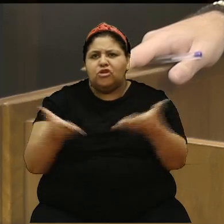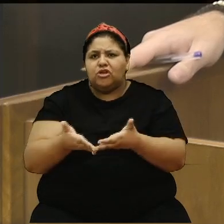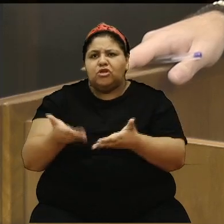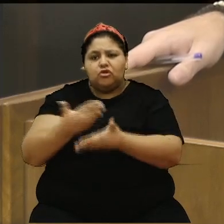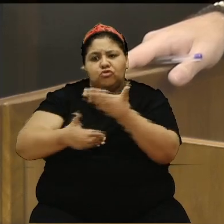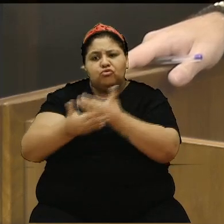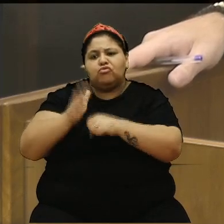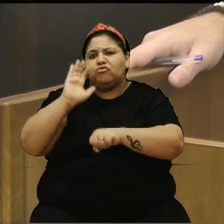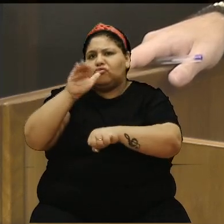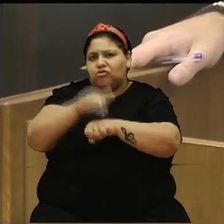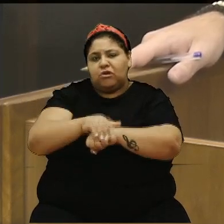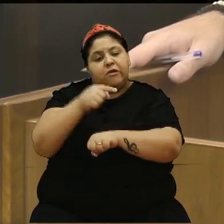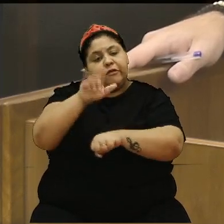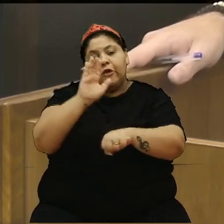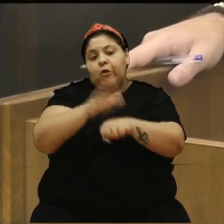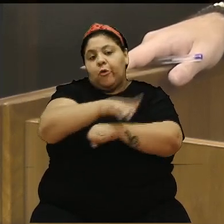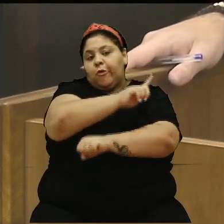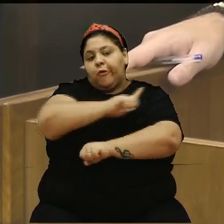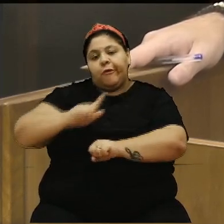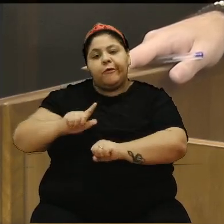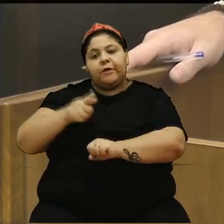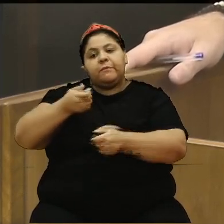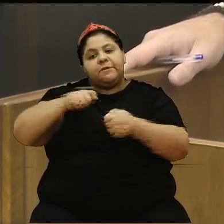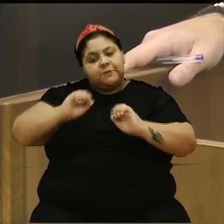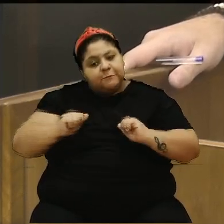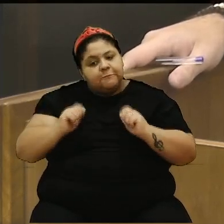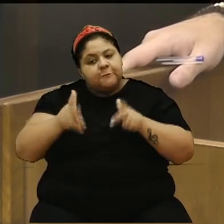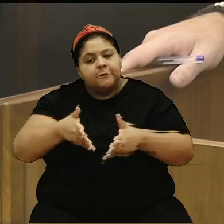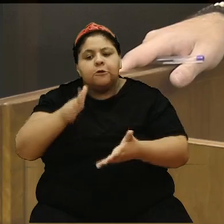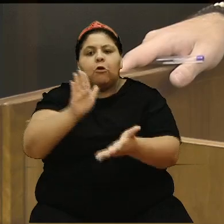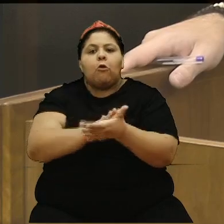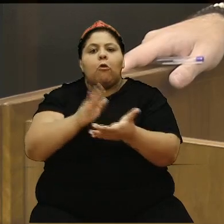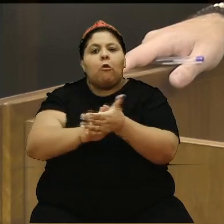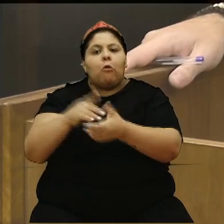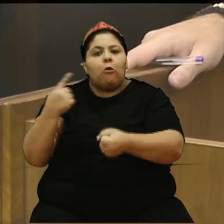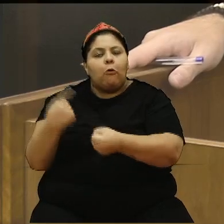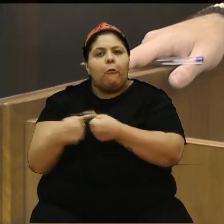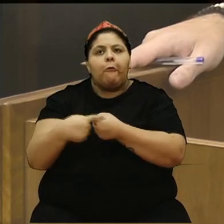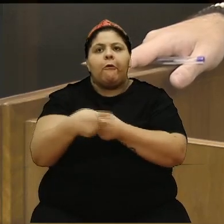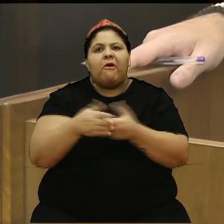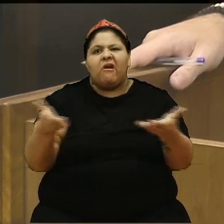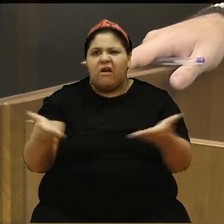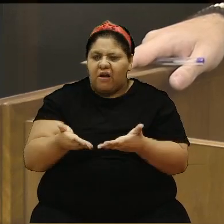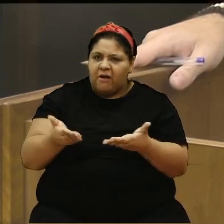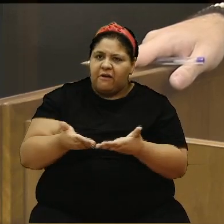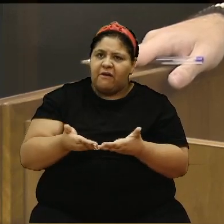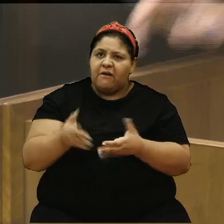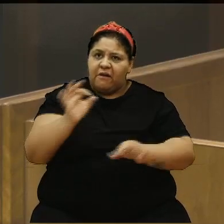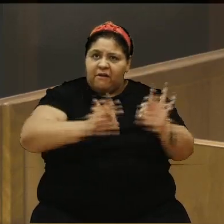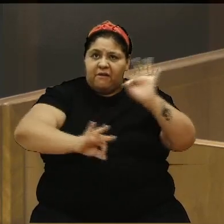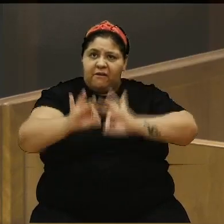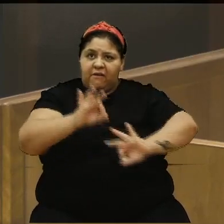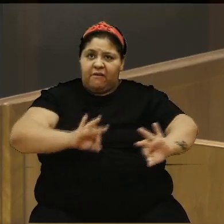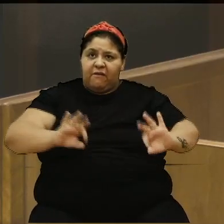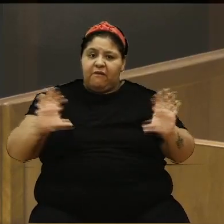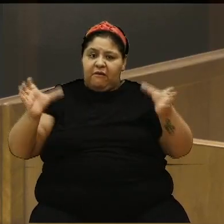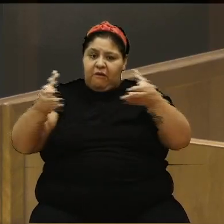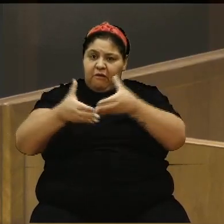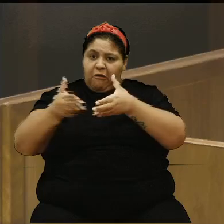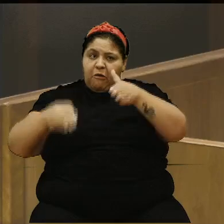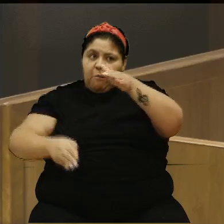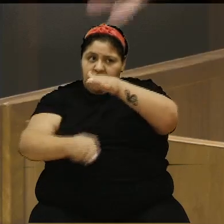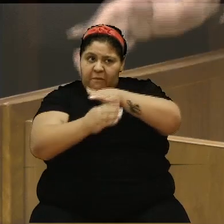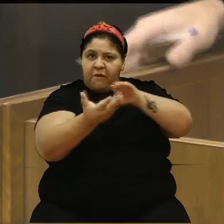aqui. Mas aí é culpa do gestor de se impor, de cobrar esses municípios, de ir até lá. Agora estão montando uma caravana para ir até Brasília.